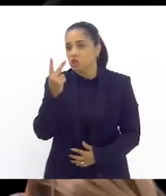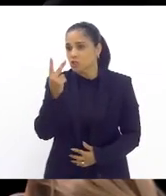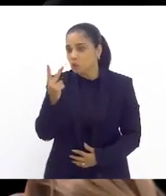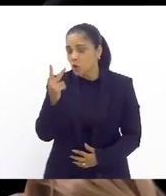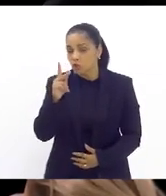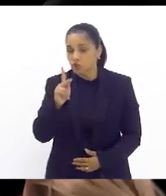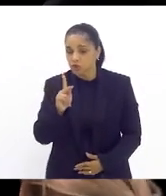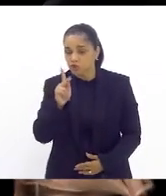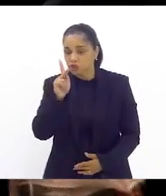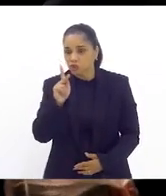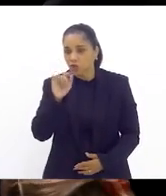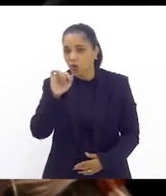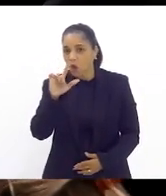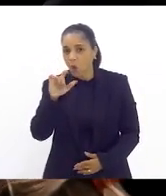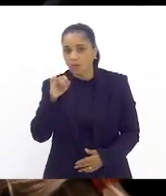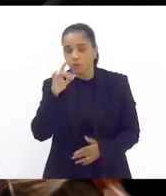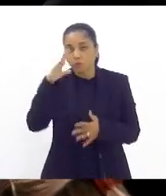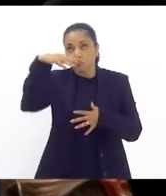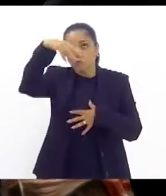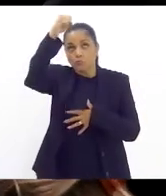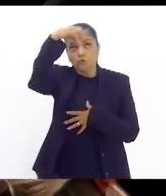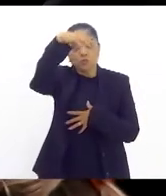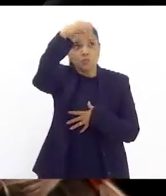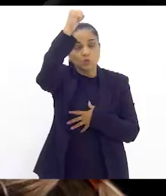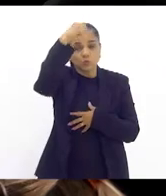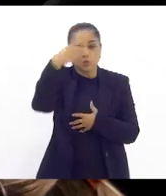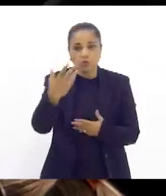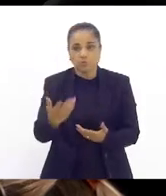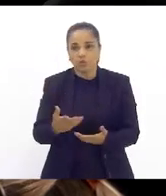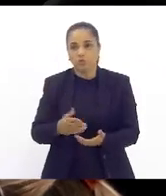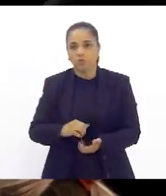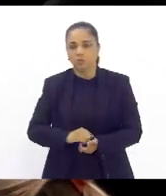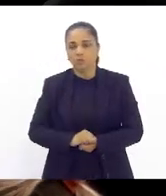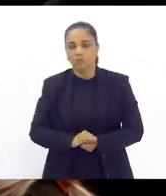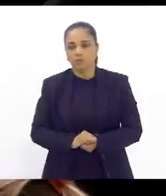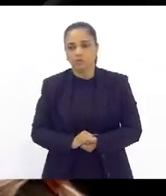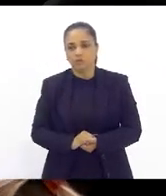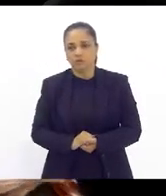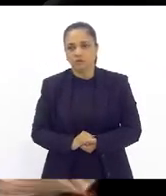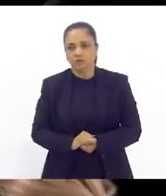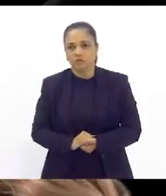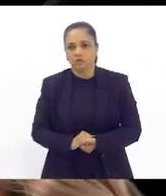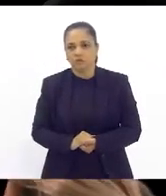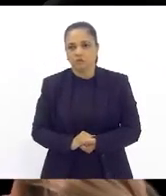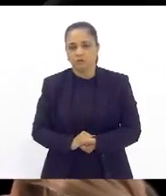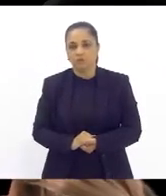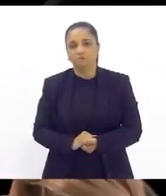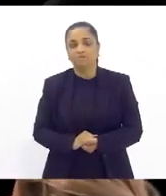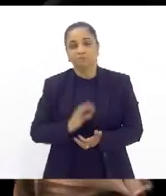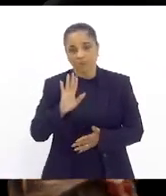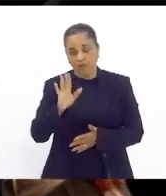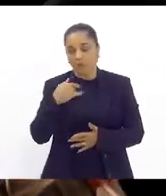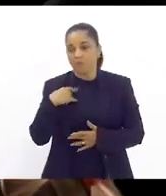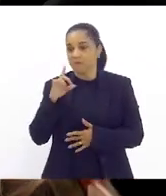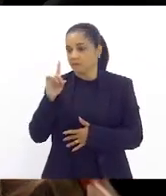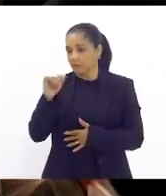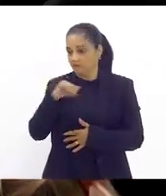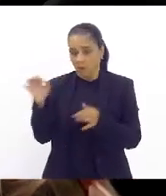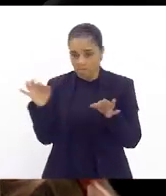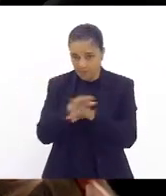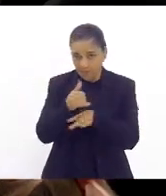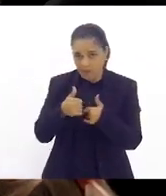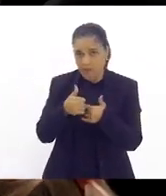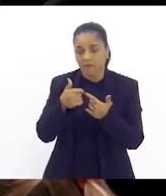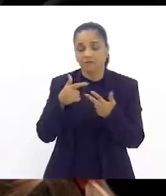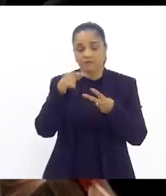Total deixa eu deixa o Daniel concluir a fala dele falando rapidamente aqui para tentar